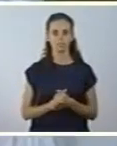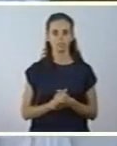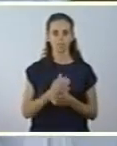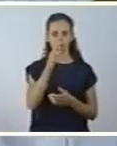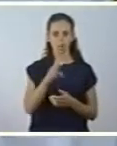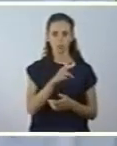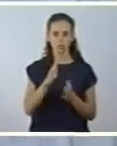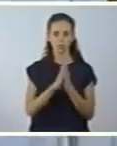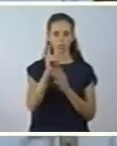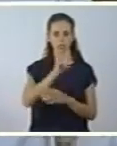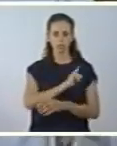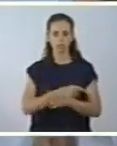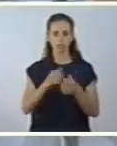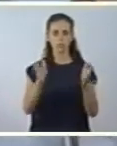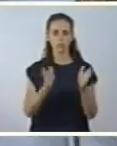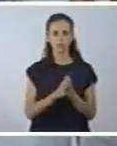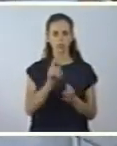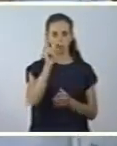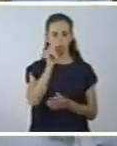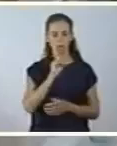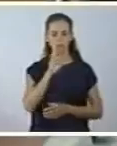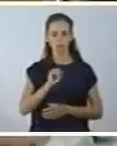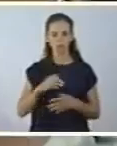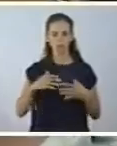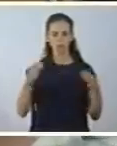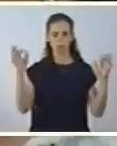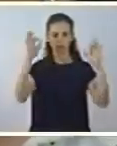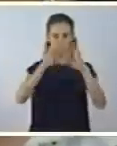está bem convosco. Abençoe-vos Deus Todo-Poderoso, Pai,